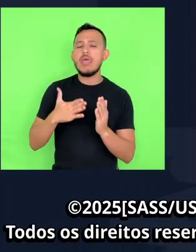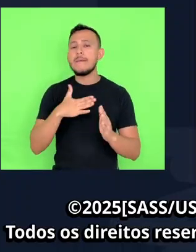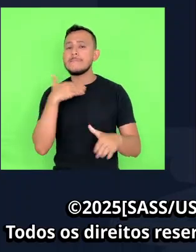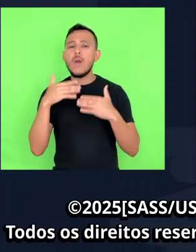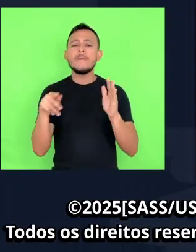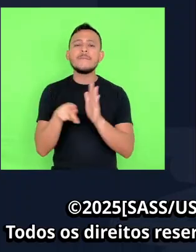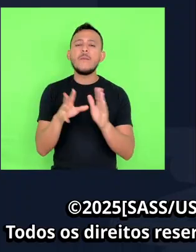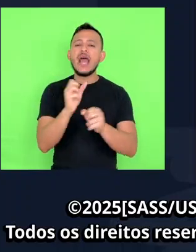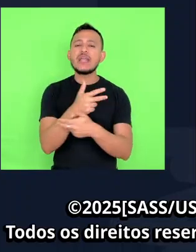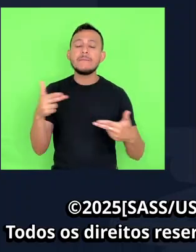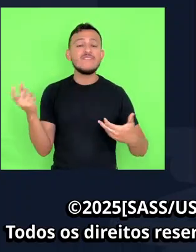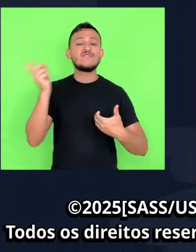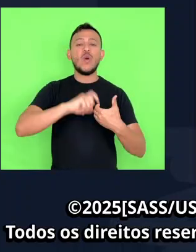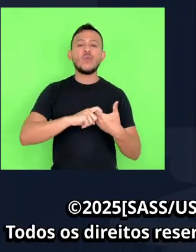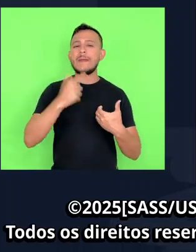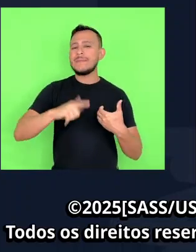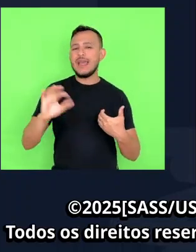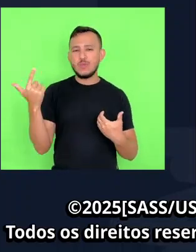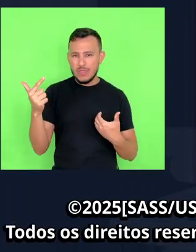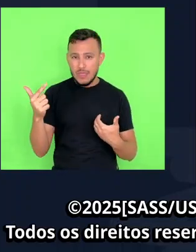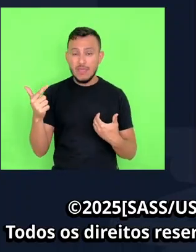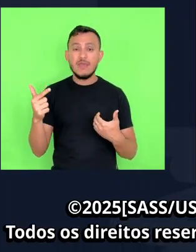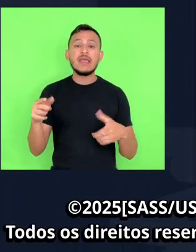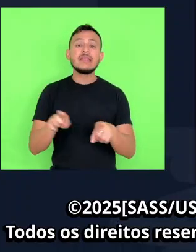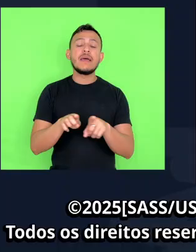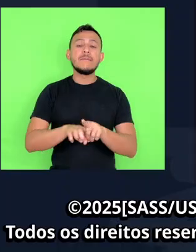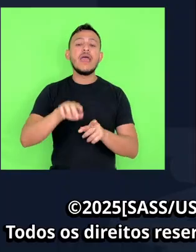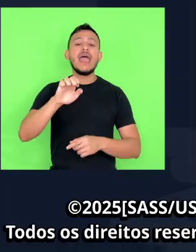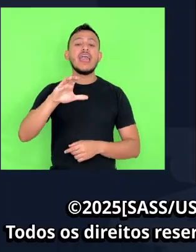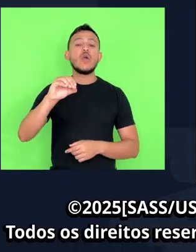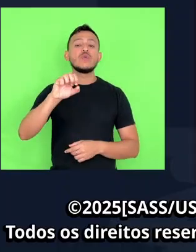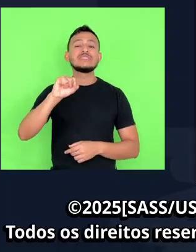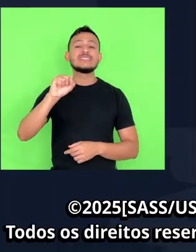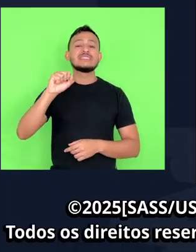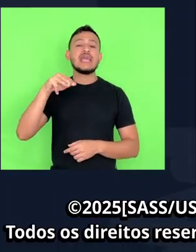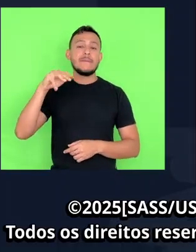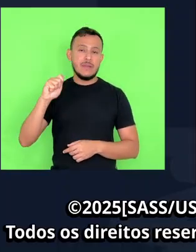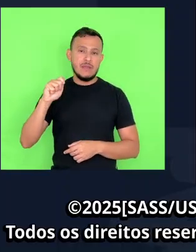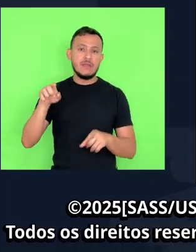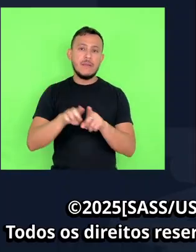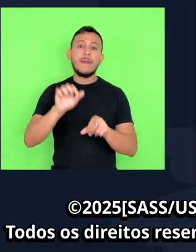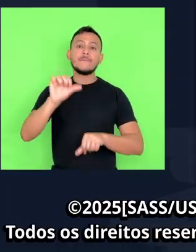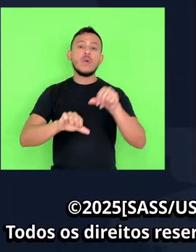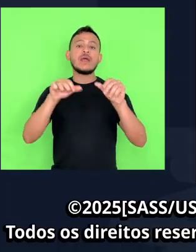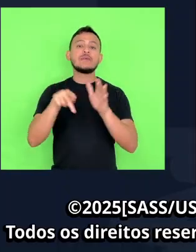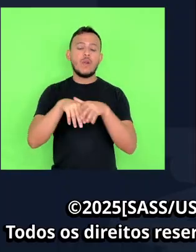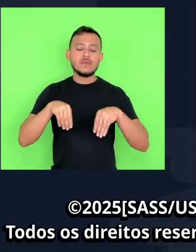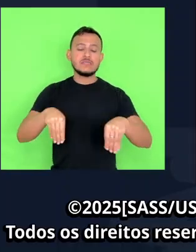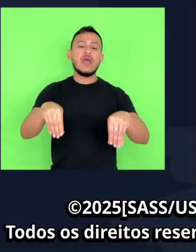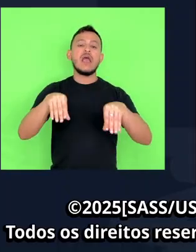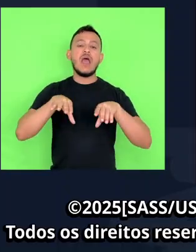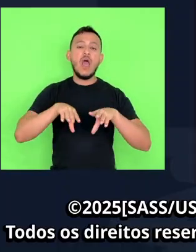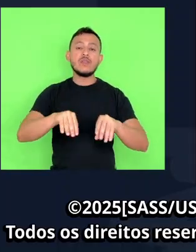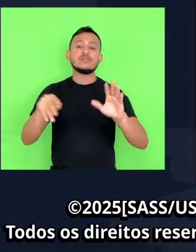se recupera mais, e degradação dos ecossistemas. Mudanças no uso do solo, com